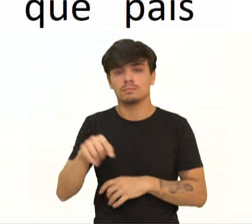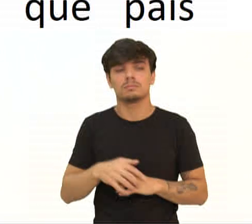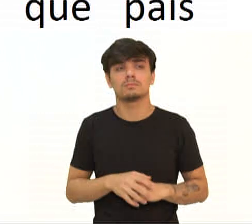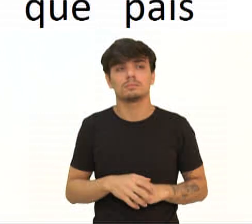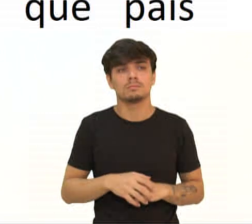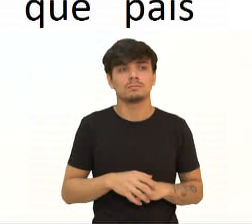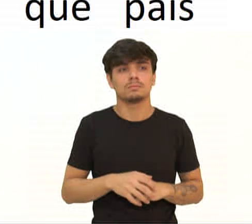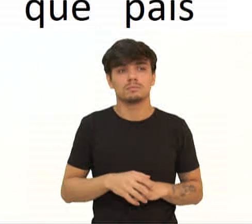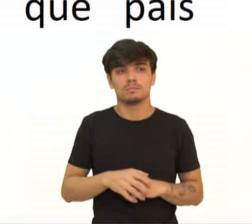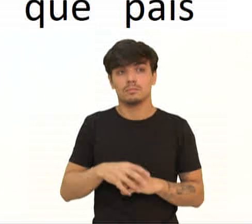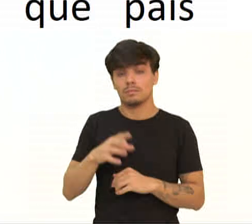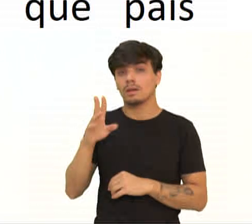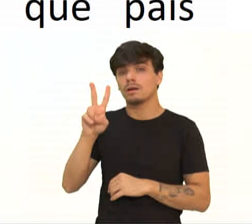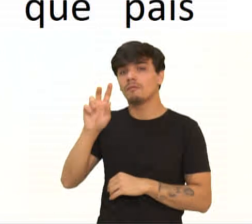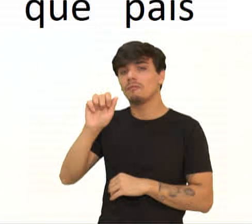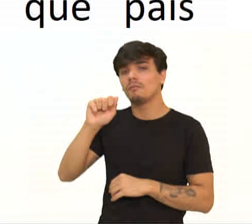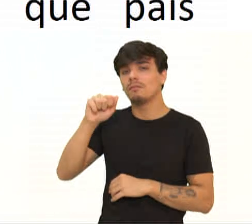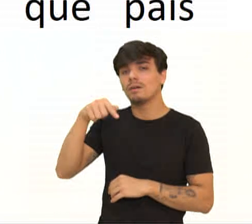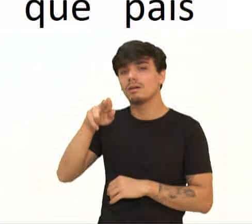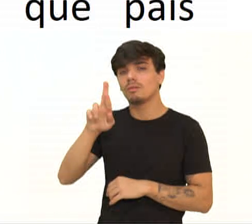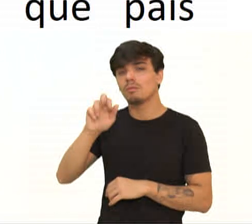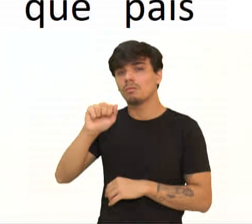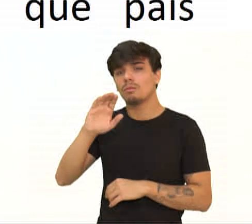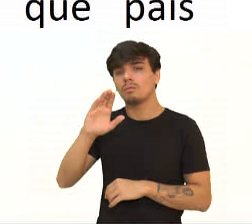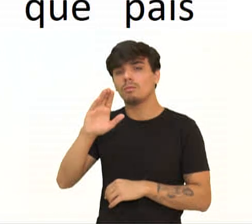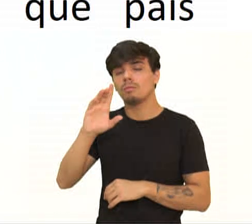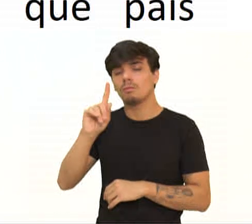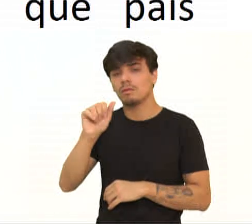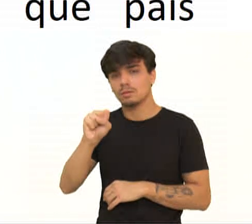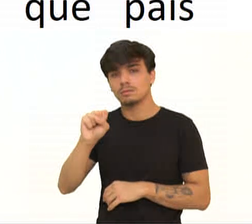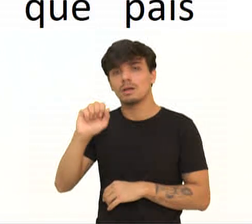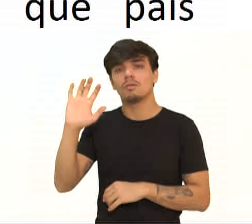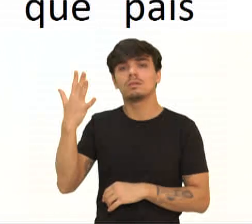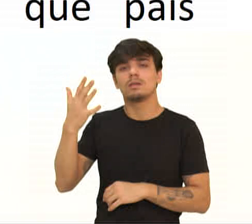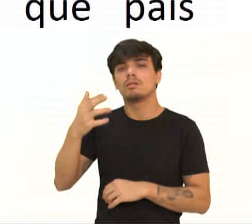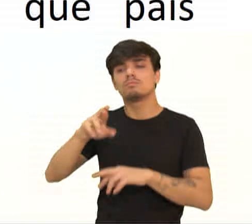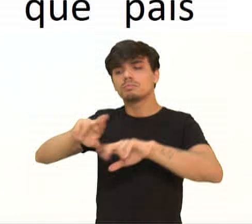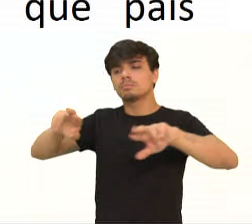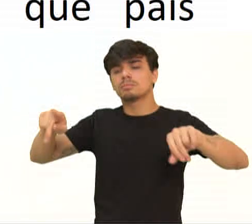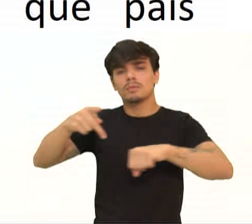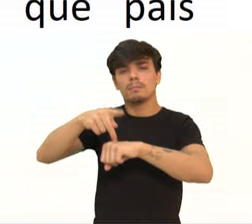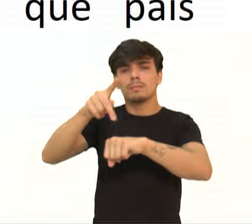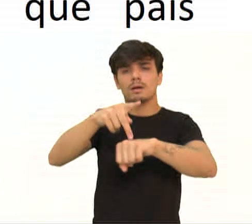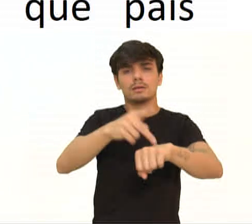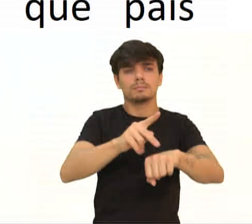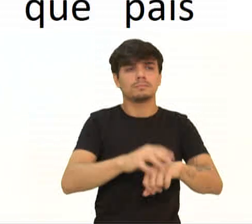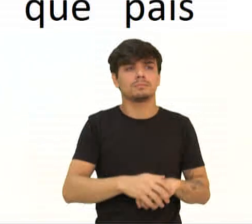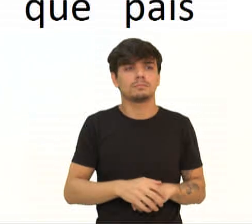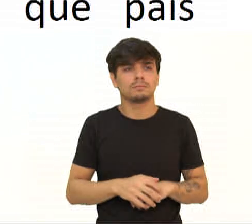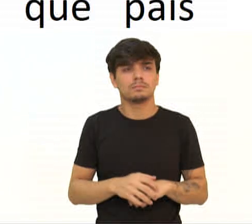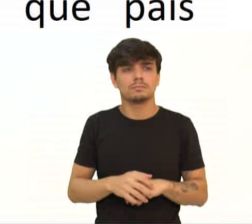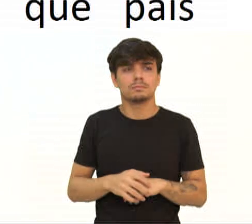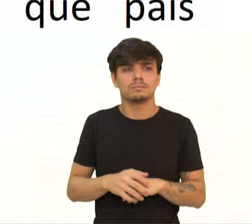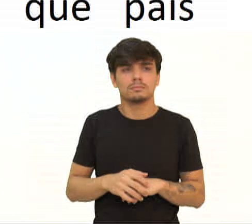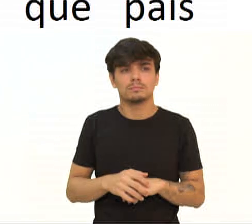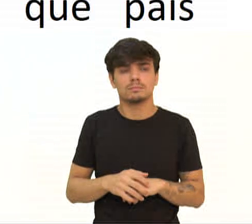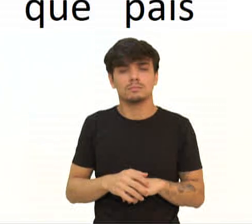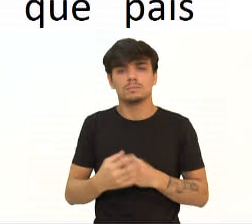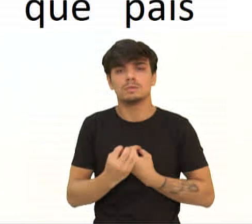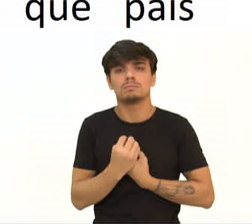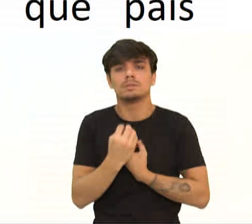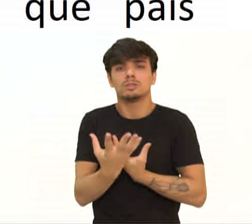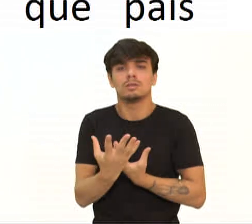Então, o movimento vai estar bem presente na obra do Bala. Aqui uma menina correndo na varanda. Até lembra um